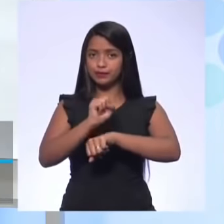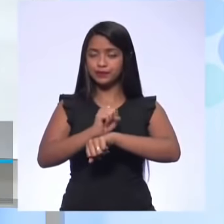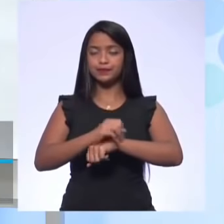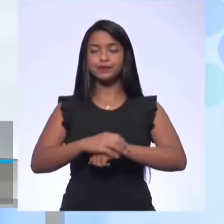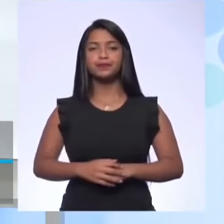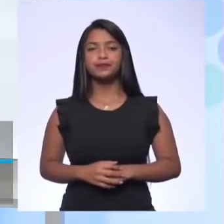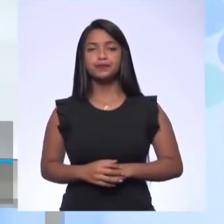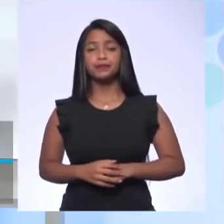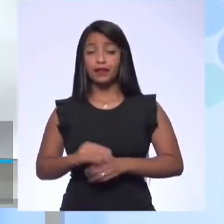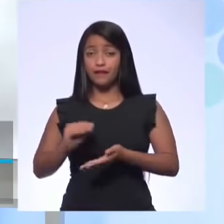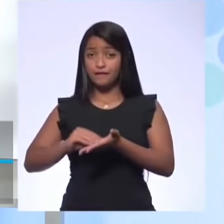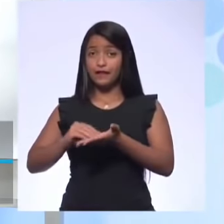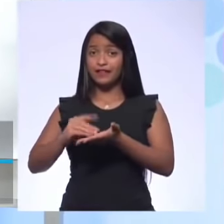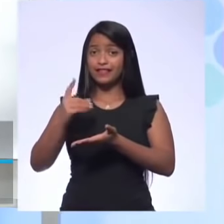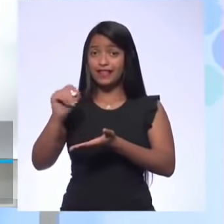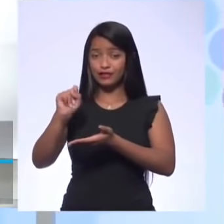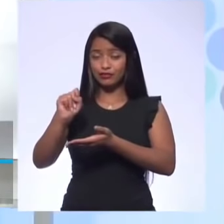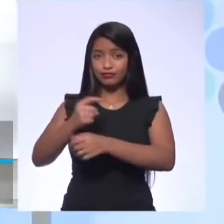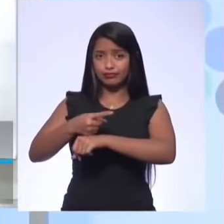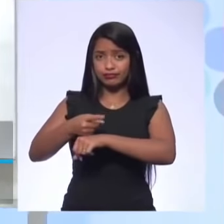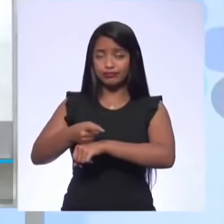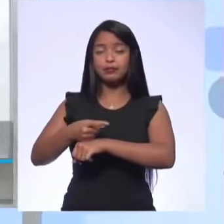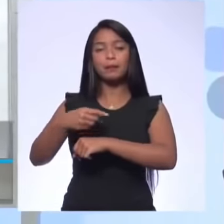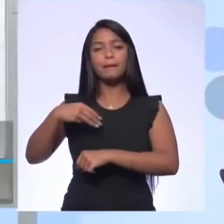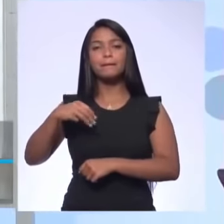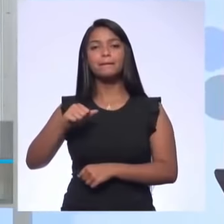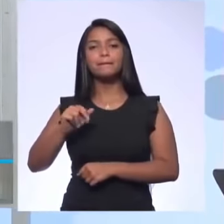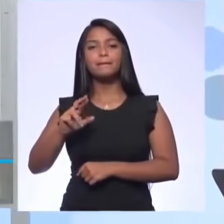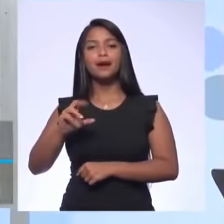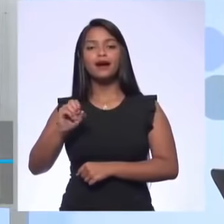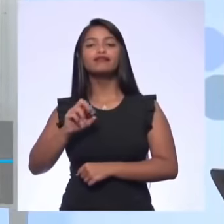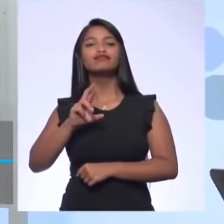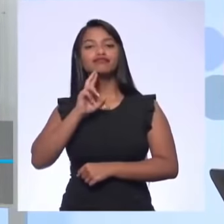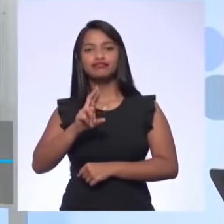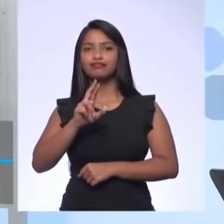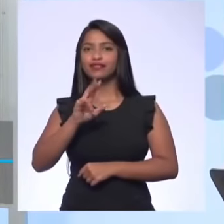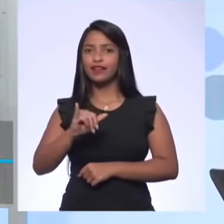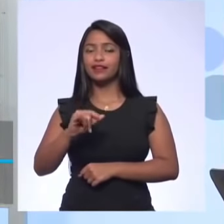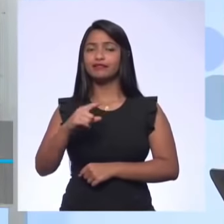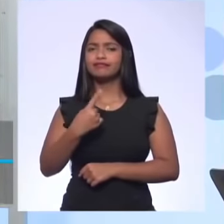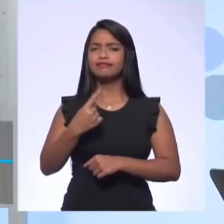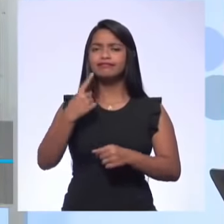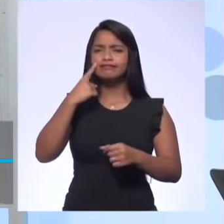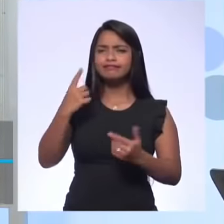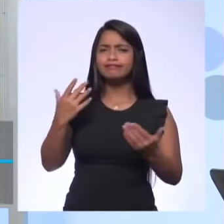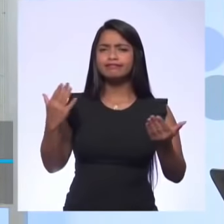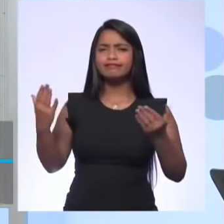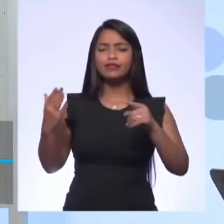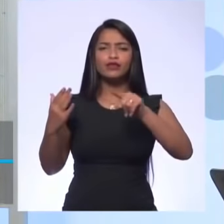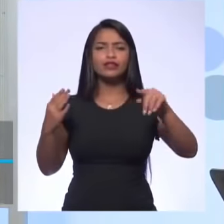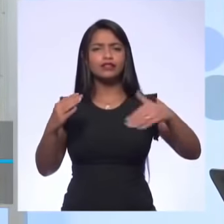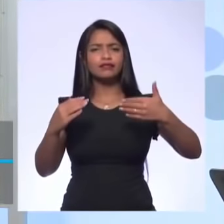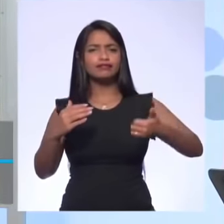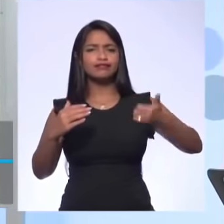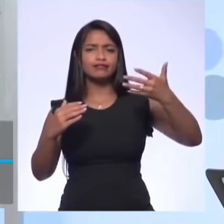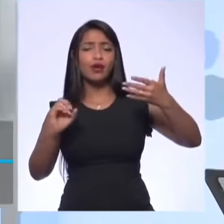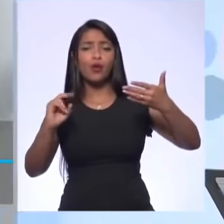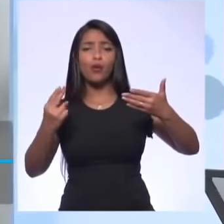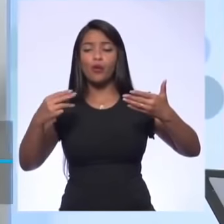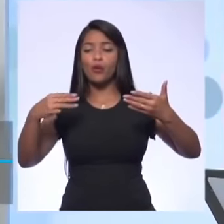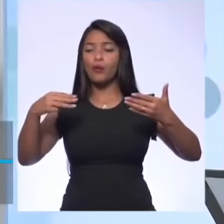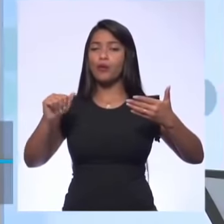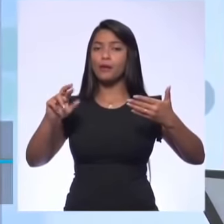tempo, o Marcos vai responder a dele e a gente vai verificar qual é a resposta correta. Se ele errar,